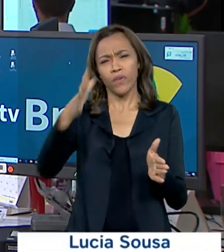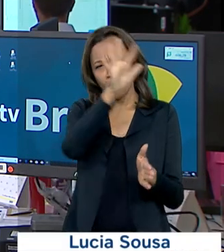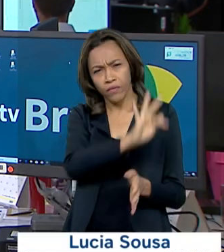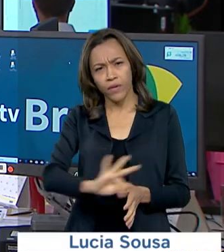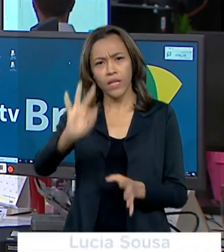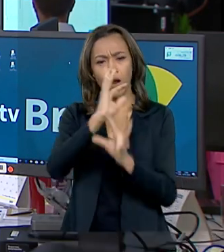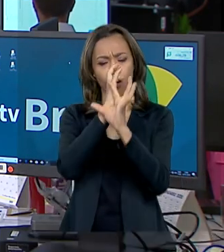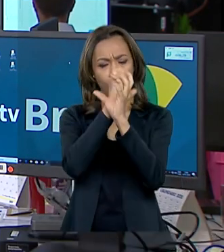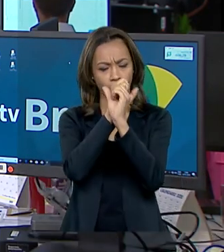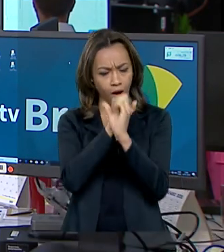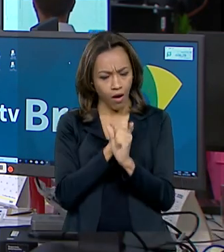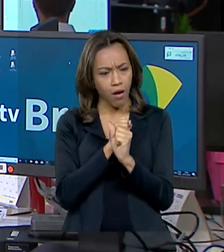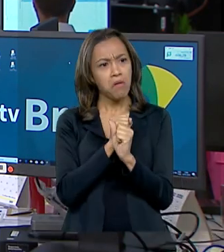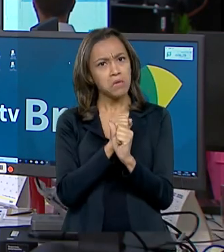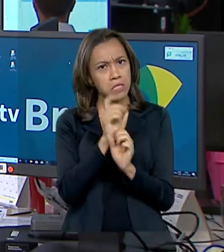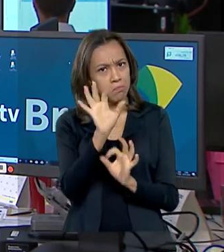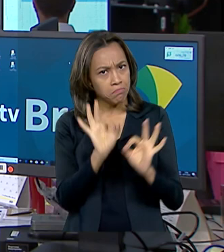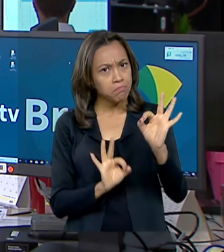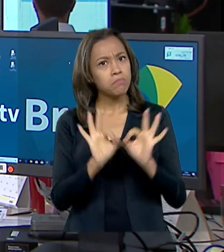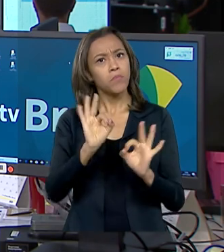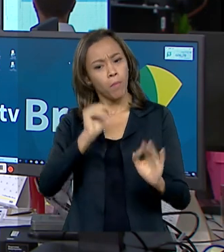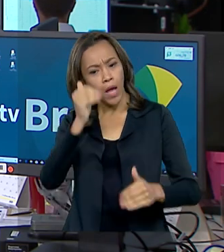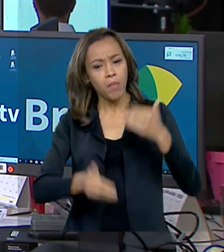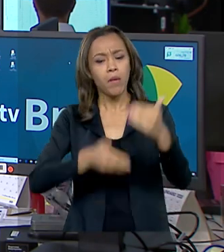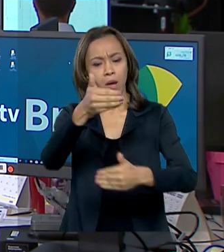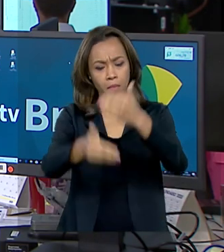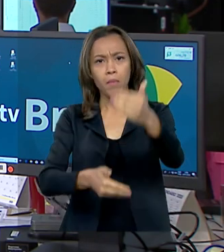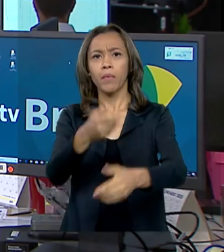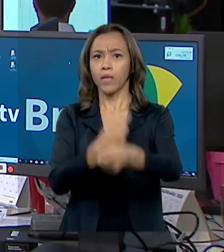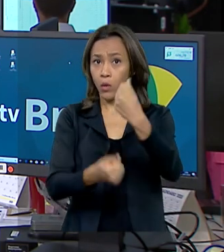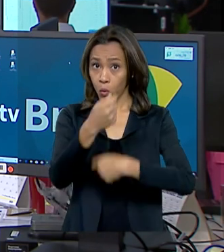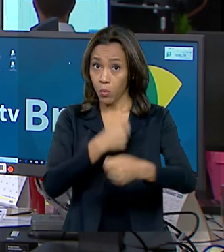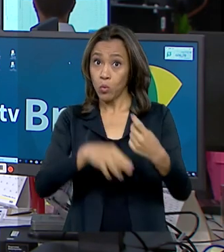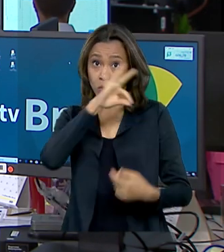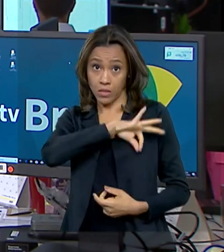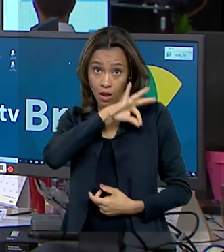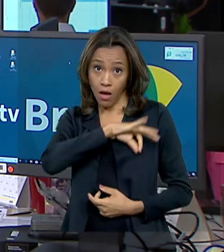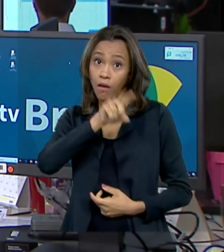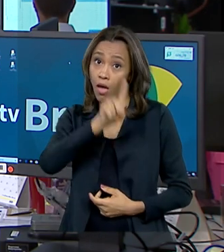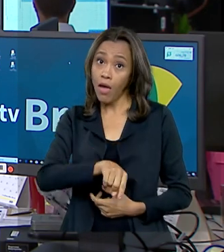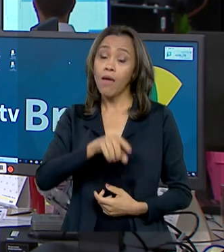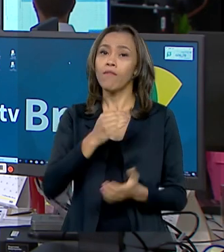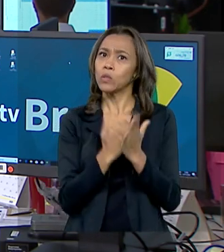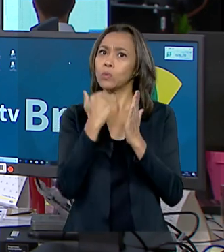crescimento da economia. O salário mínimo a partir de janeiro deve ser de R$.031.